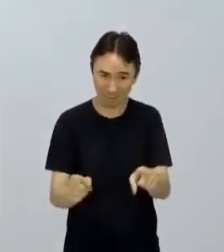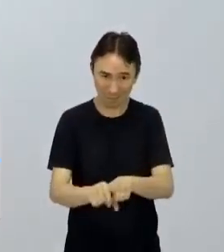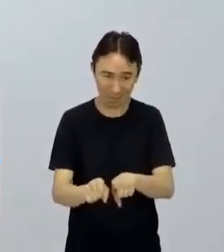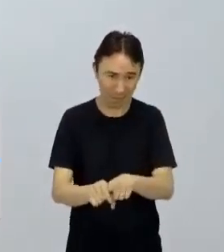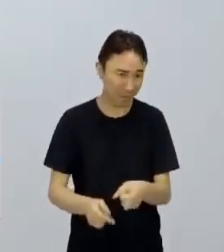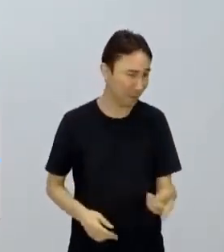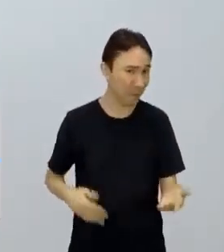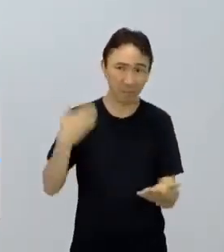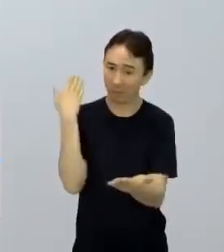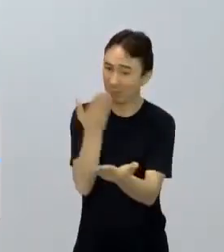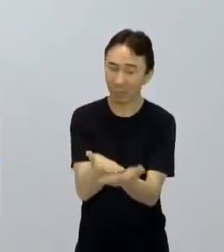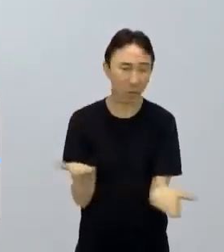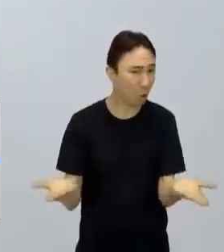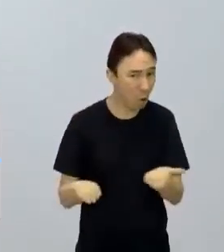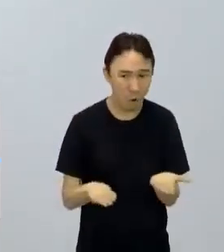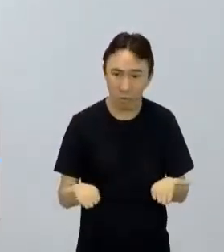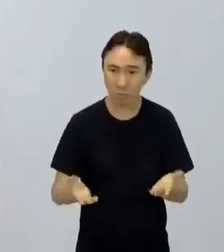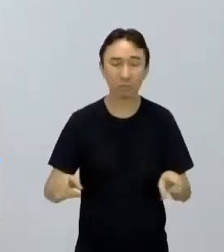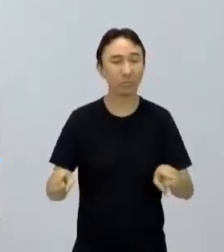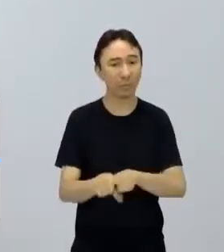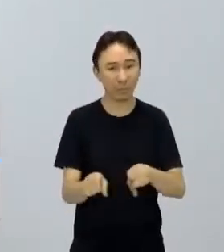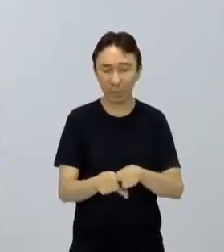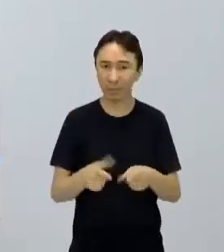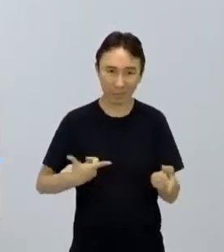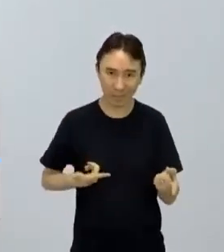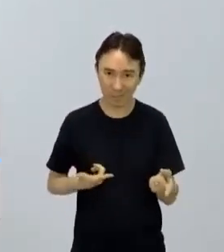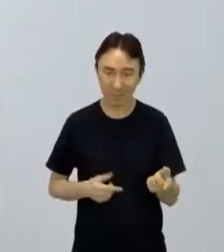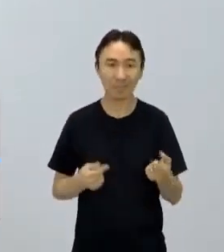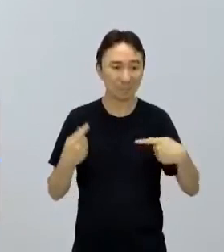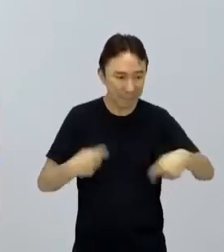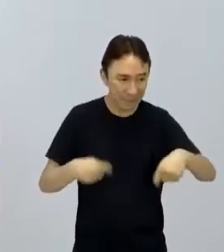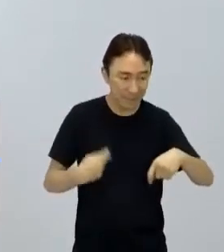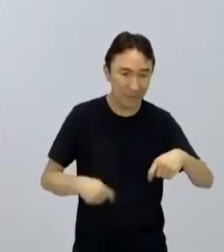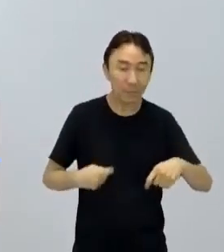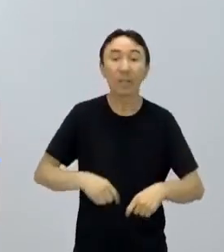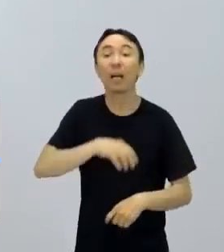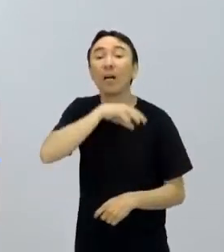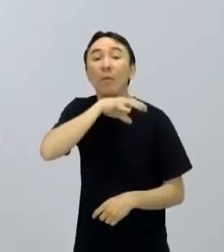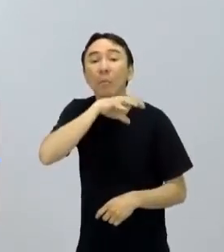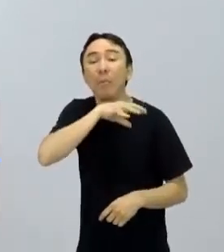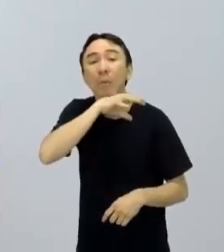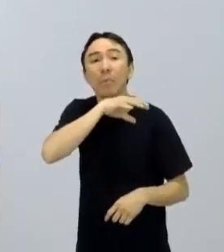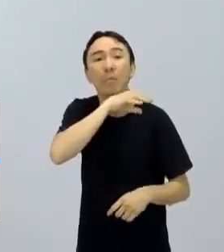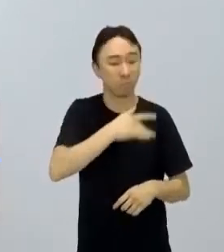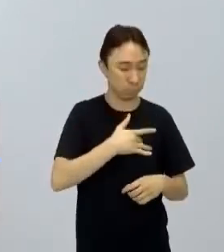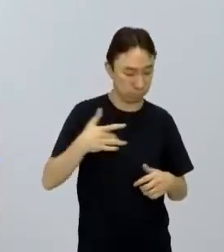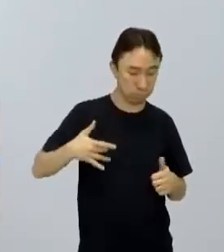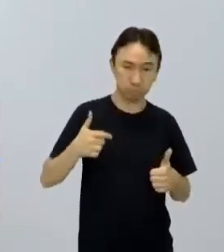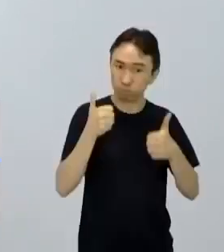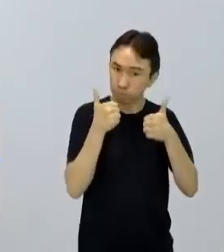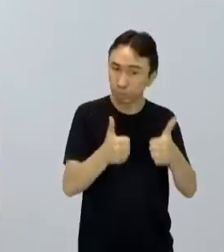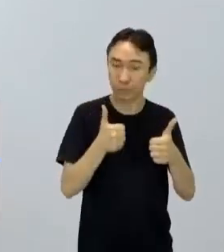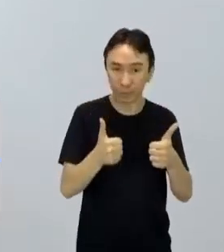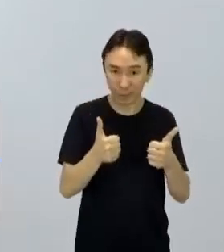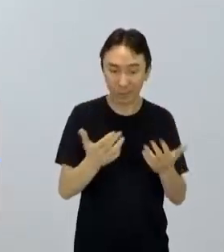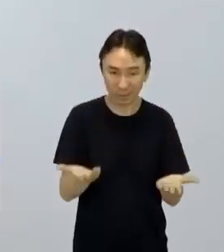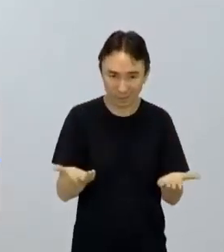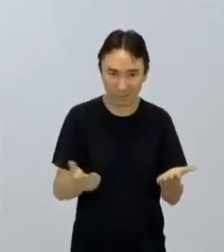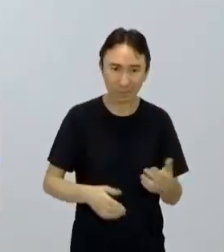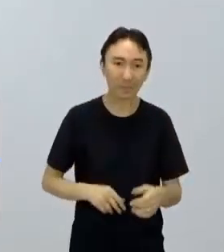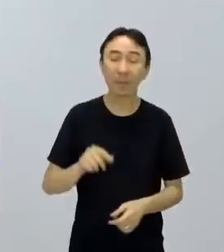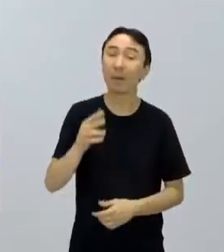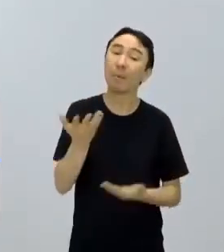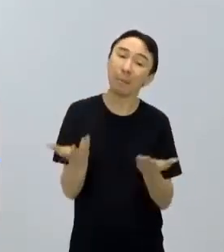hoje, muitas economias dependem da saúde animal. Então o Pasteur, mas ele ficou famoso mesmo por ser o primeiro, aí, o